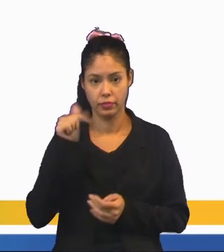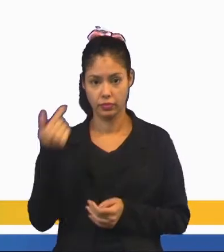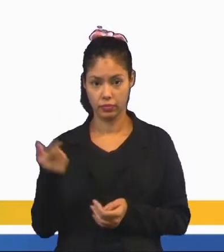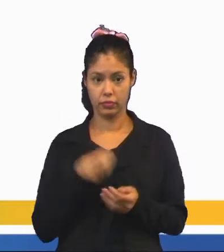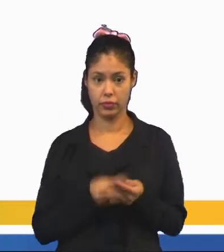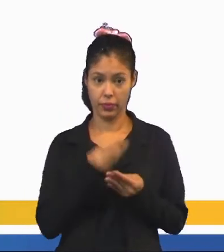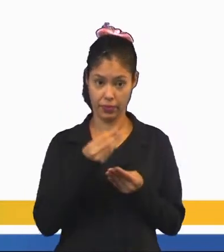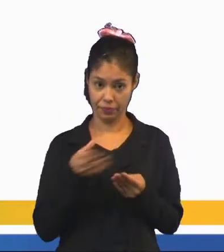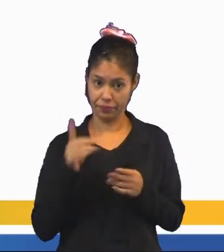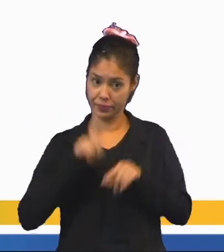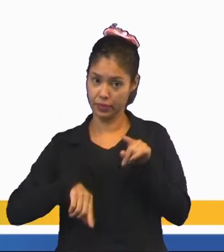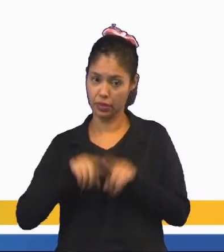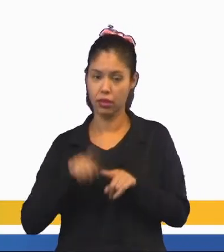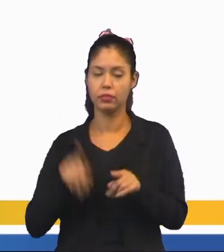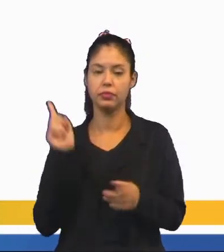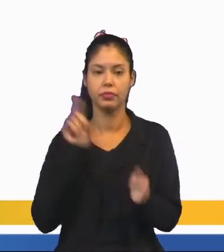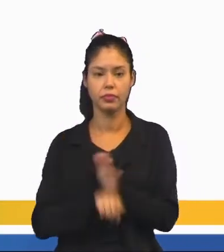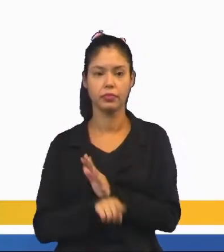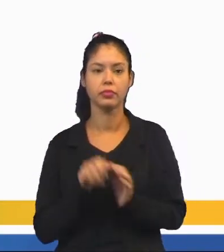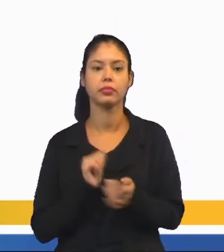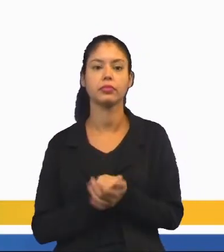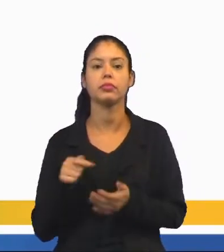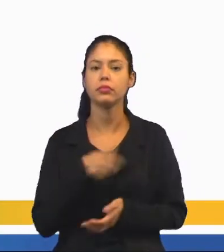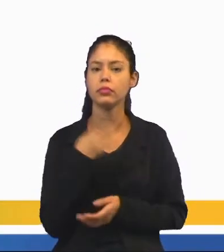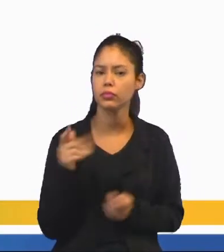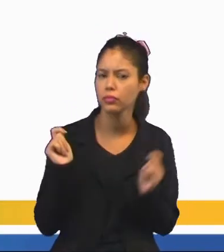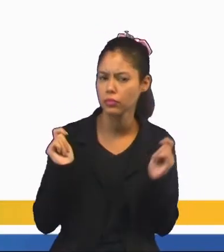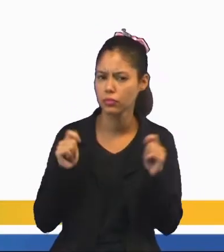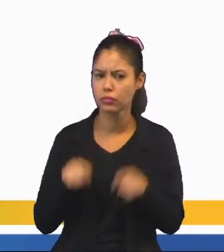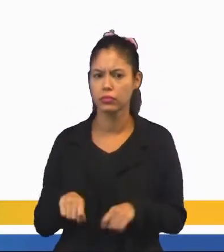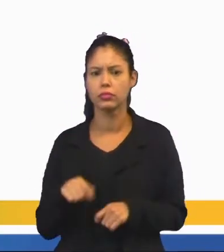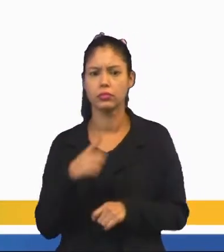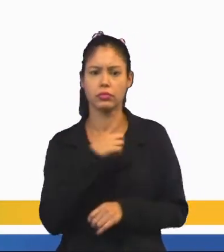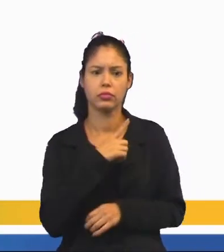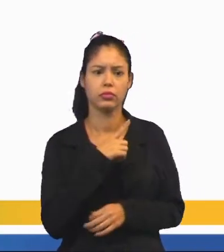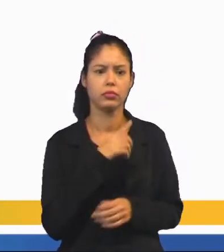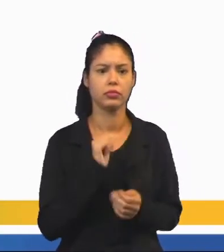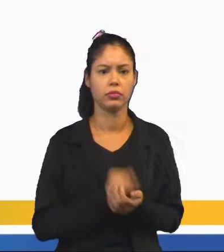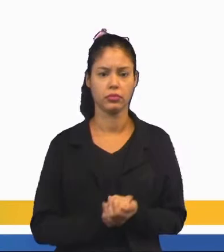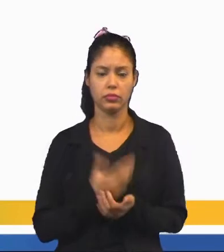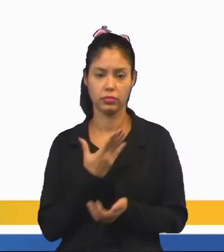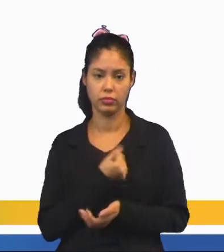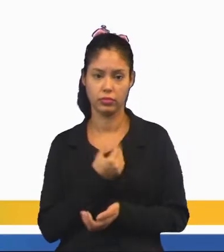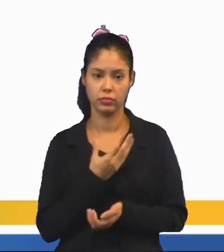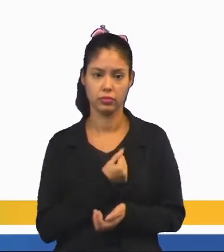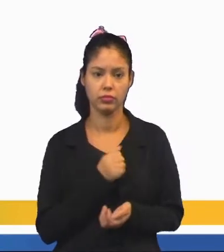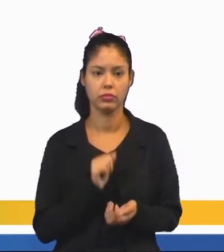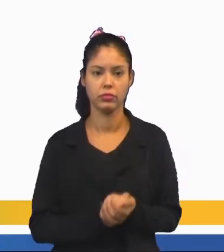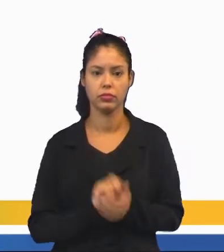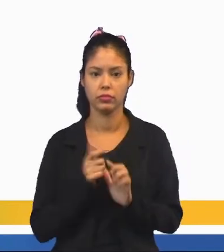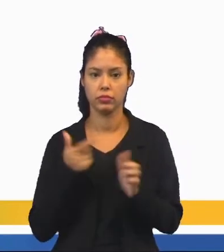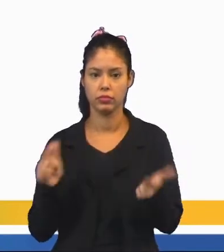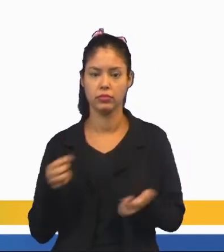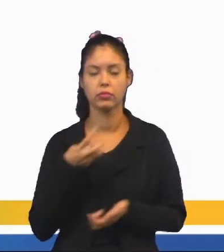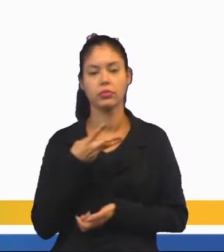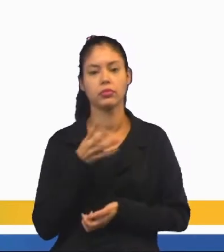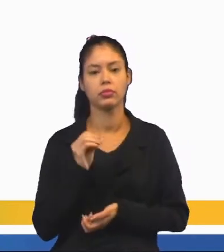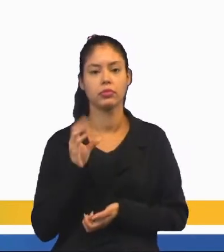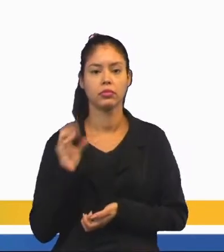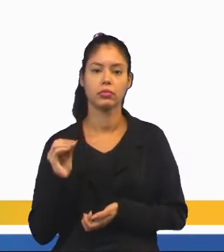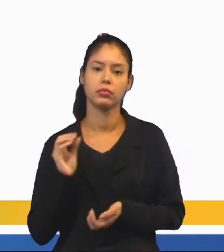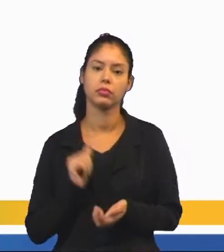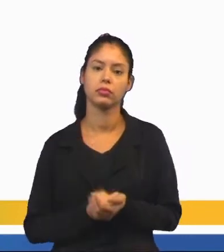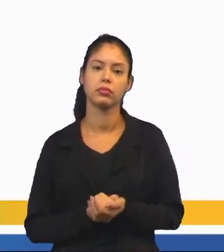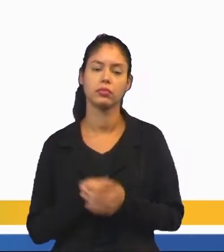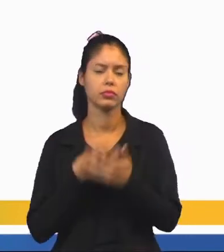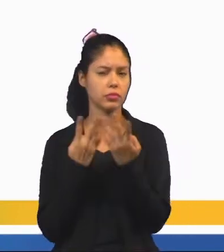Após distribuir o material, a professora perguntou-lhes: quantas possibilidades há para formar números